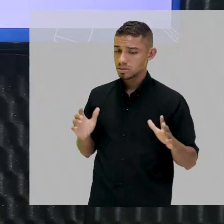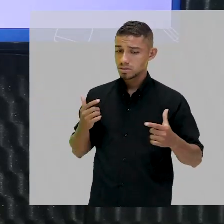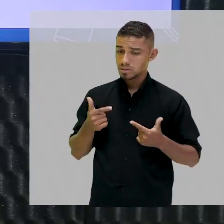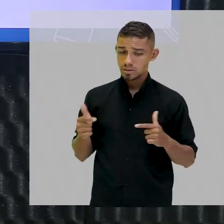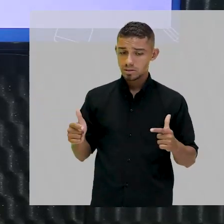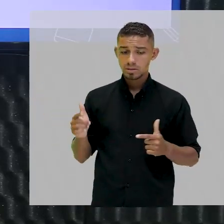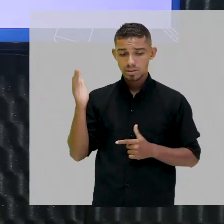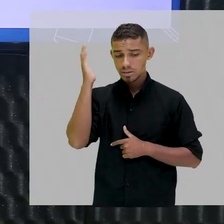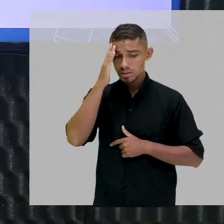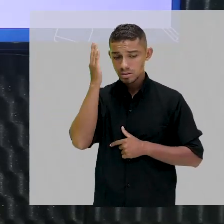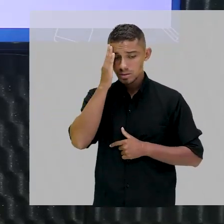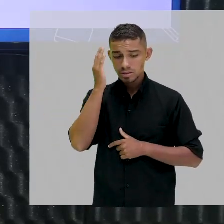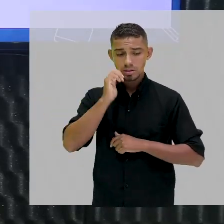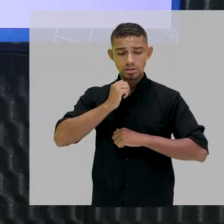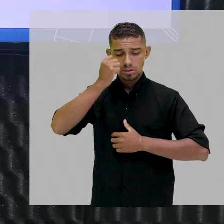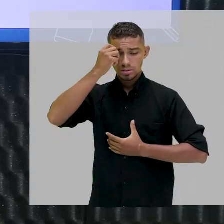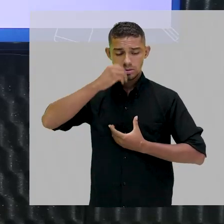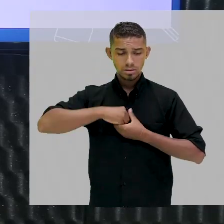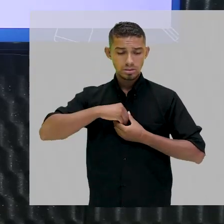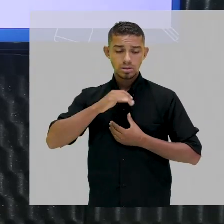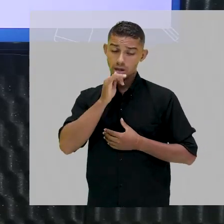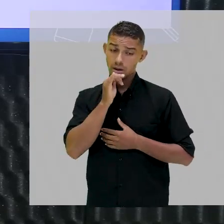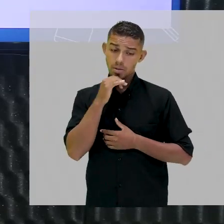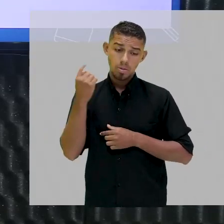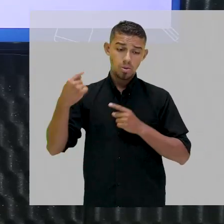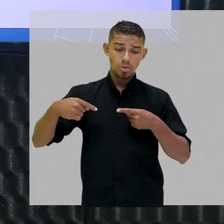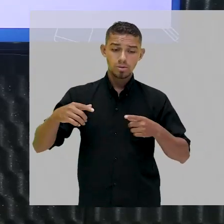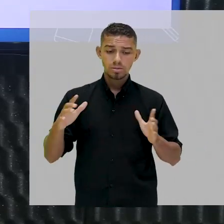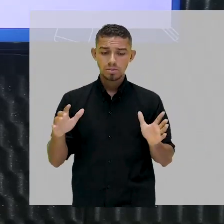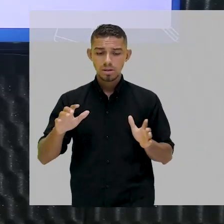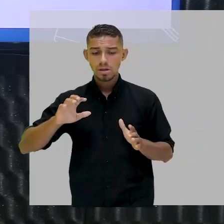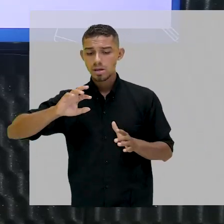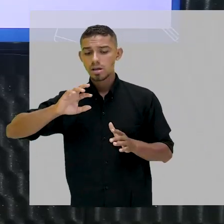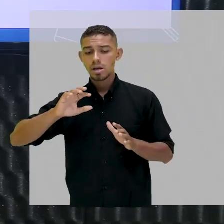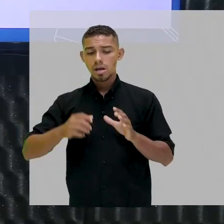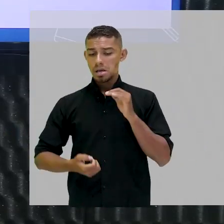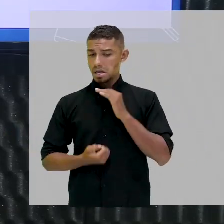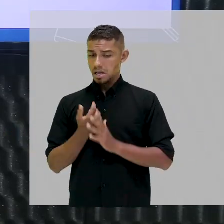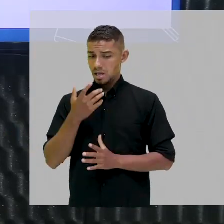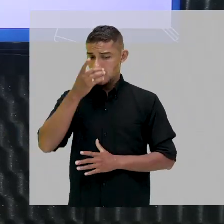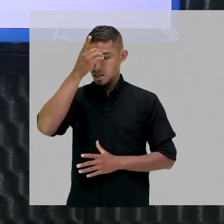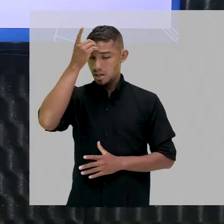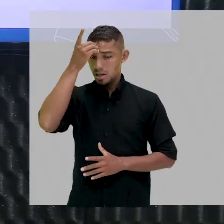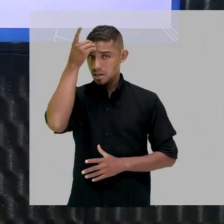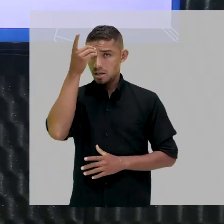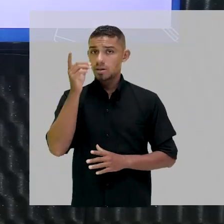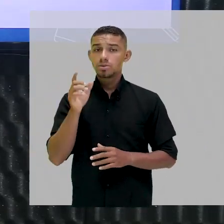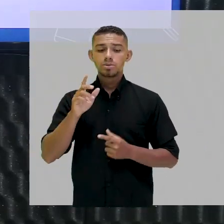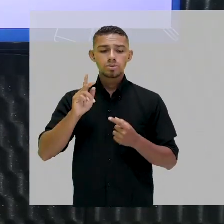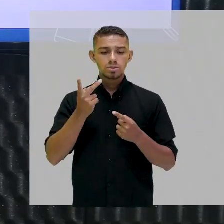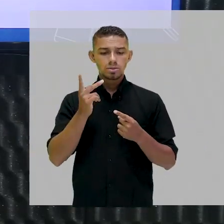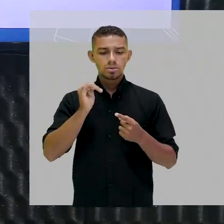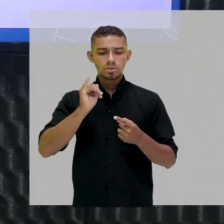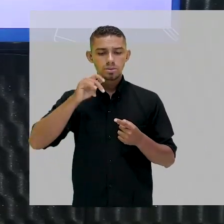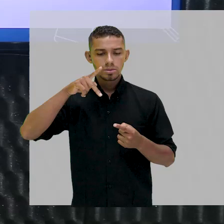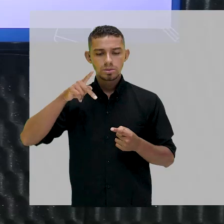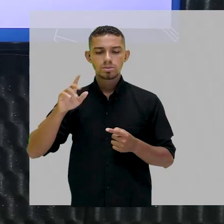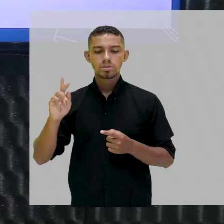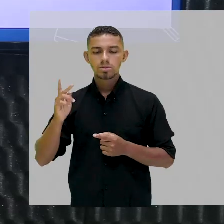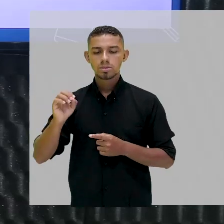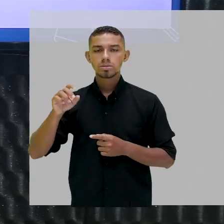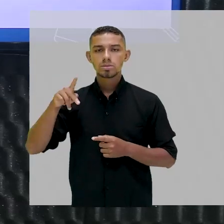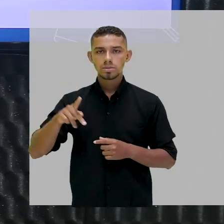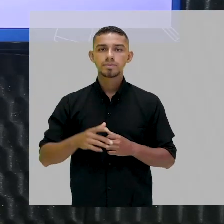esse entendimento. Então, iria contra a raiz, a ideia dessa cultura do hip hop, essa cultura do